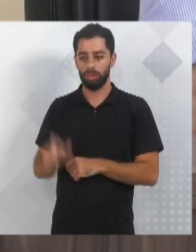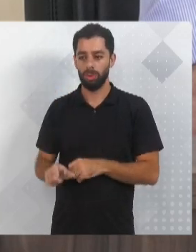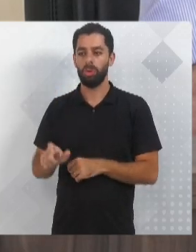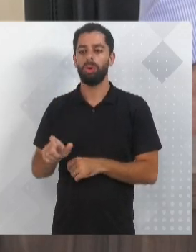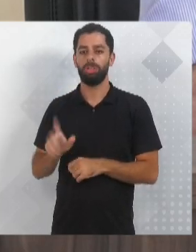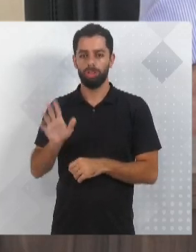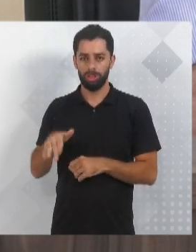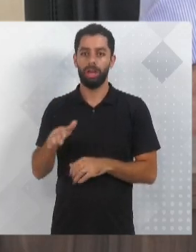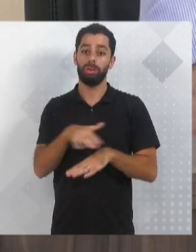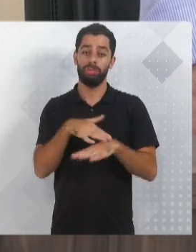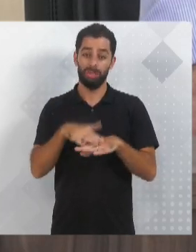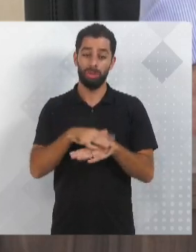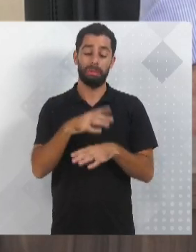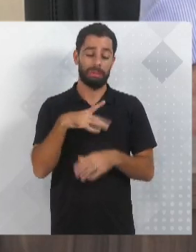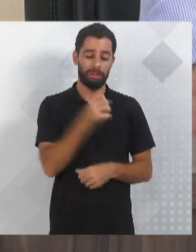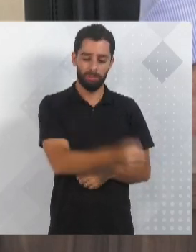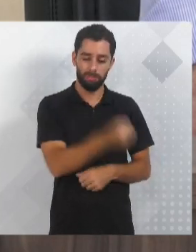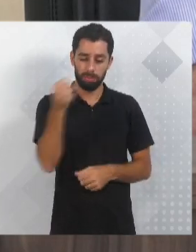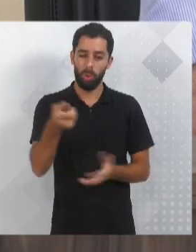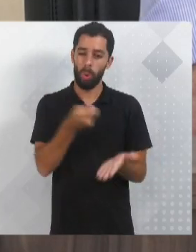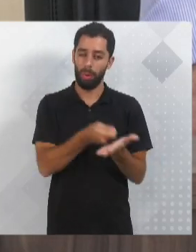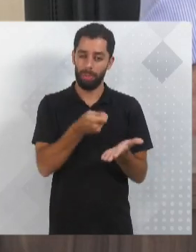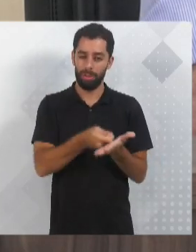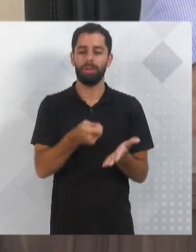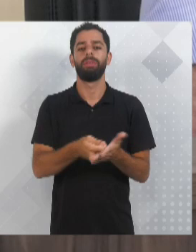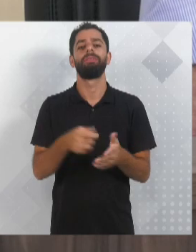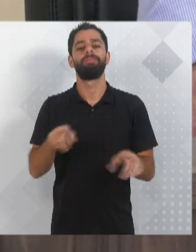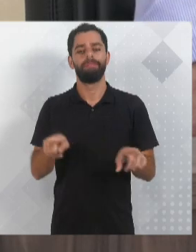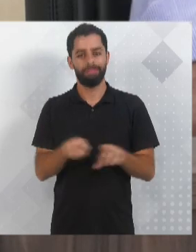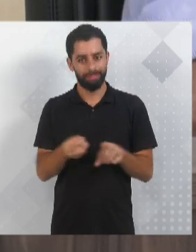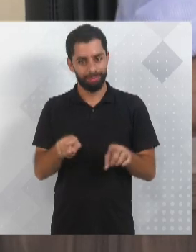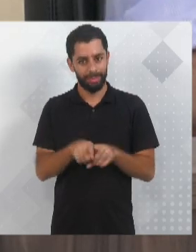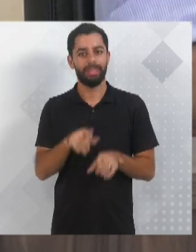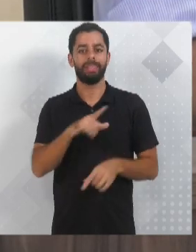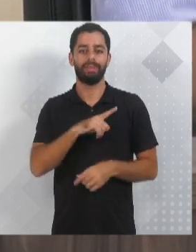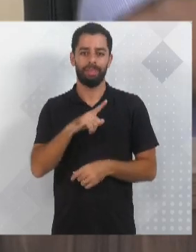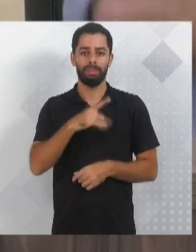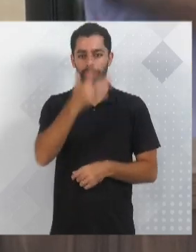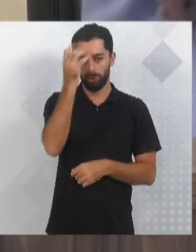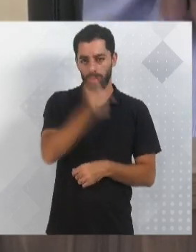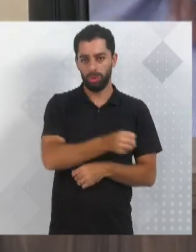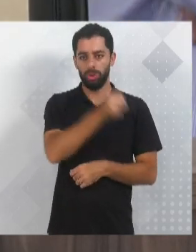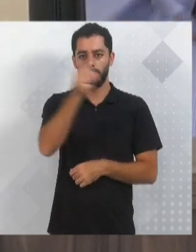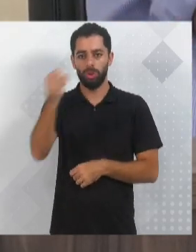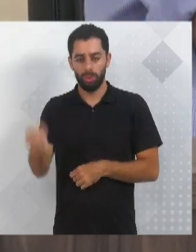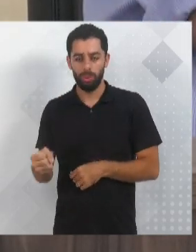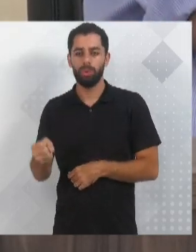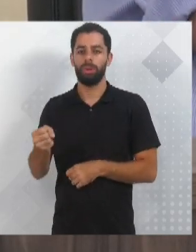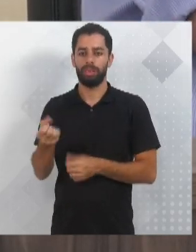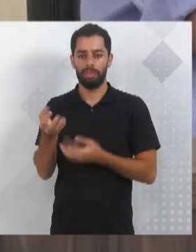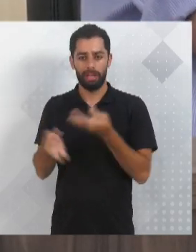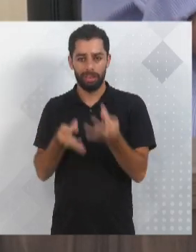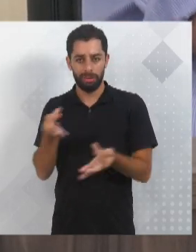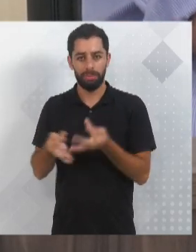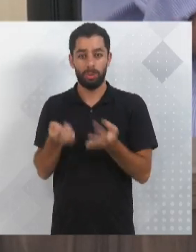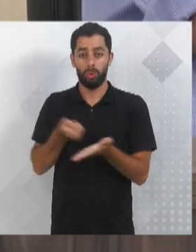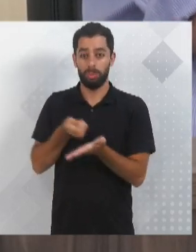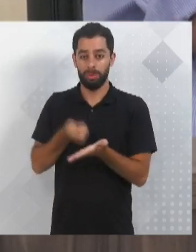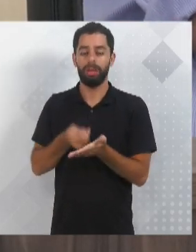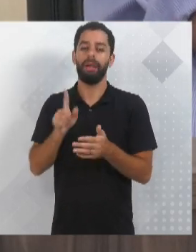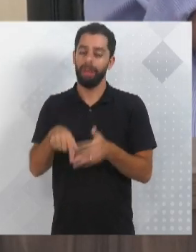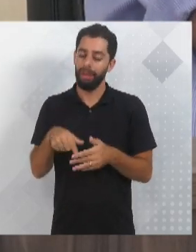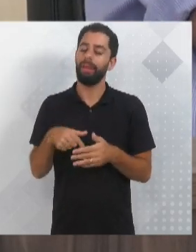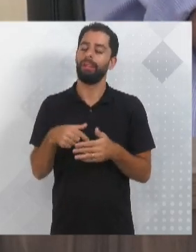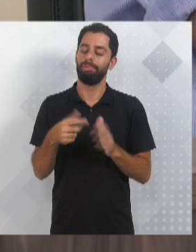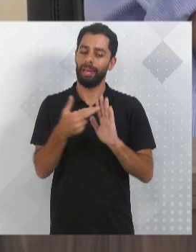internação involuntária, a qual o município de Blumenau também está aderindo. Importante dizer que esse é um processo de